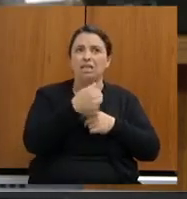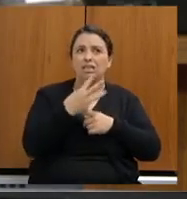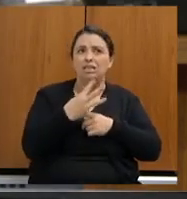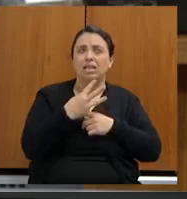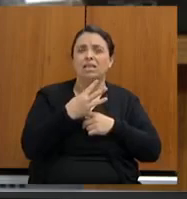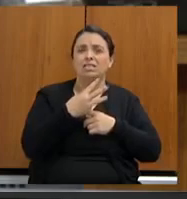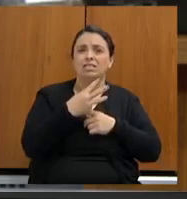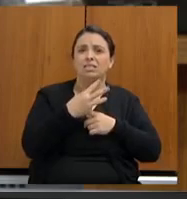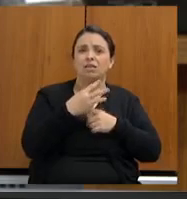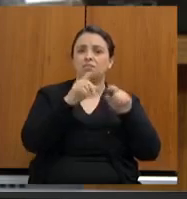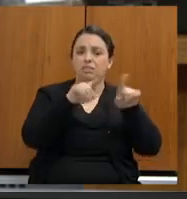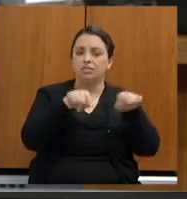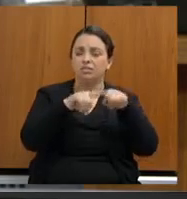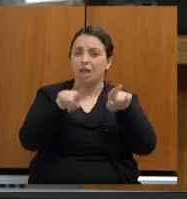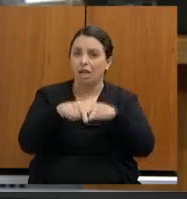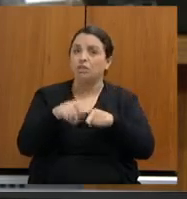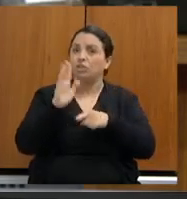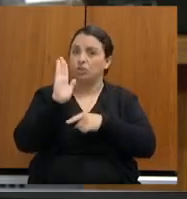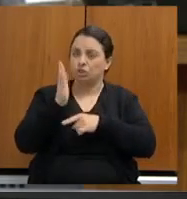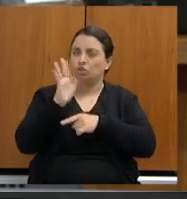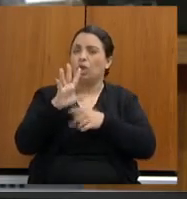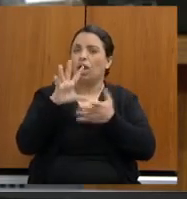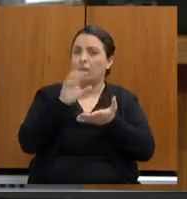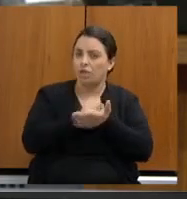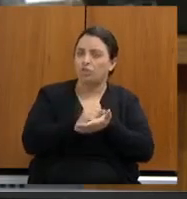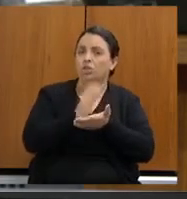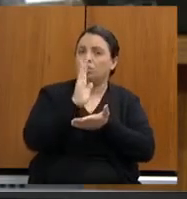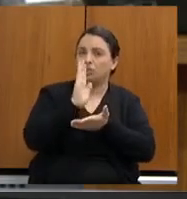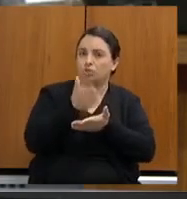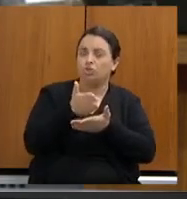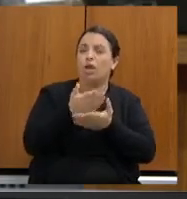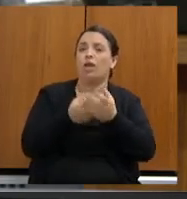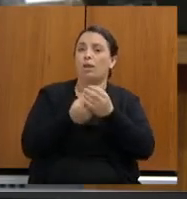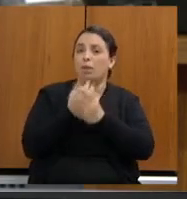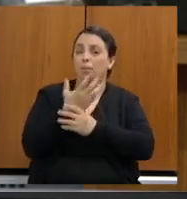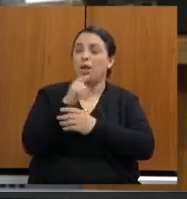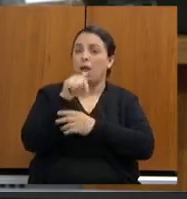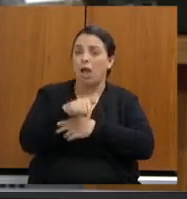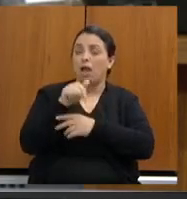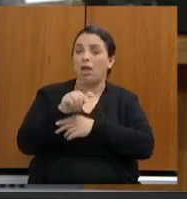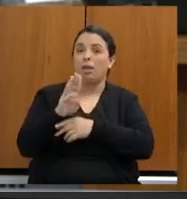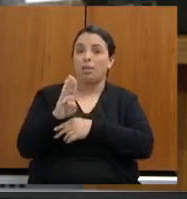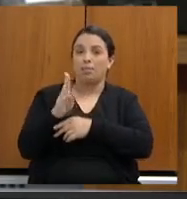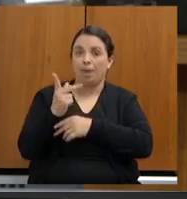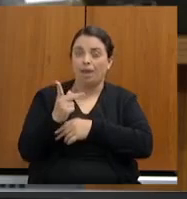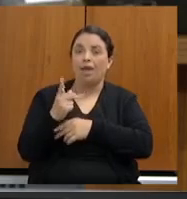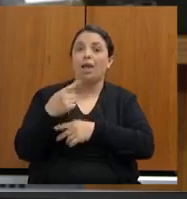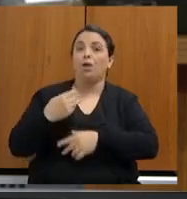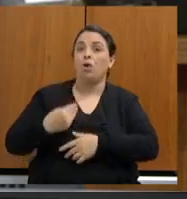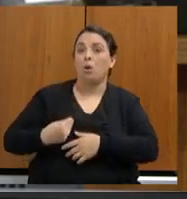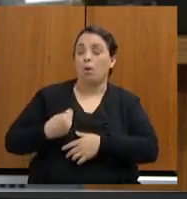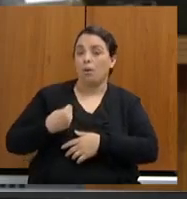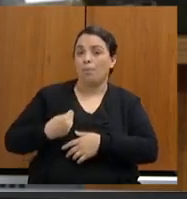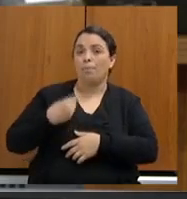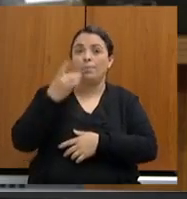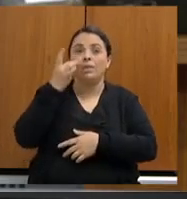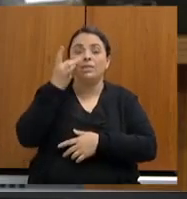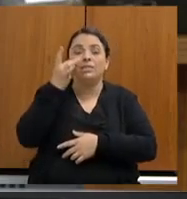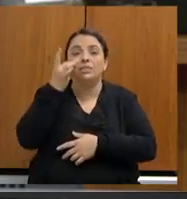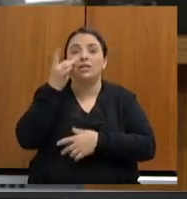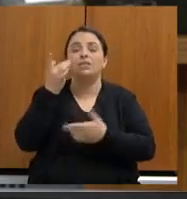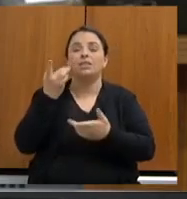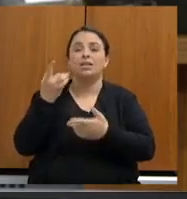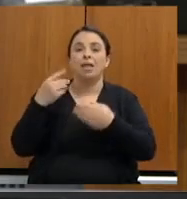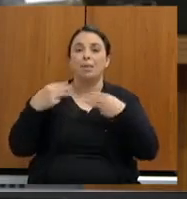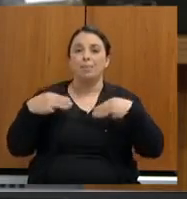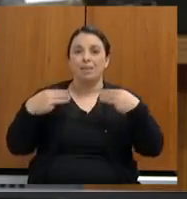aí devidamente anotado já implantado aqui em Belo Horizonte inclusive com presença registrada